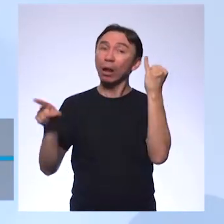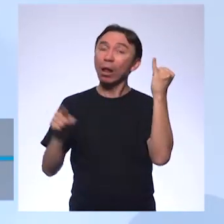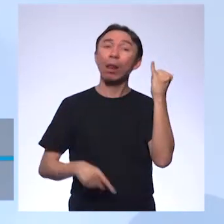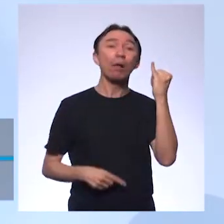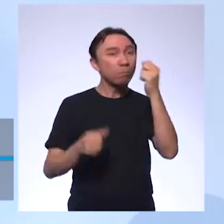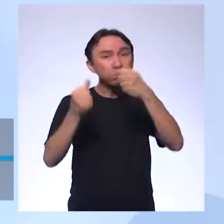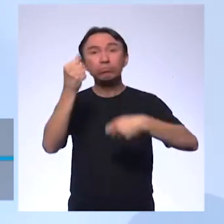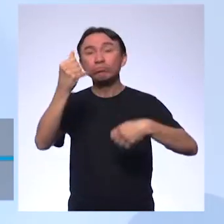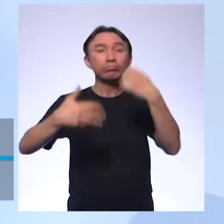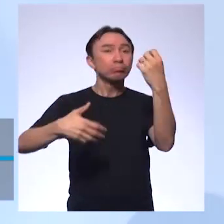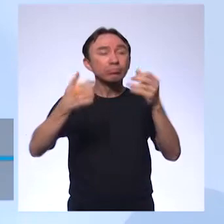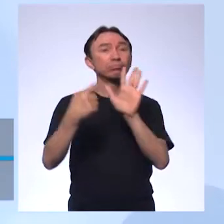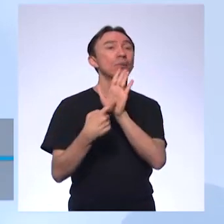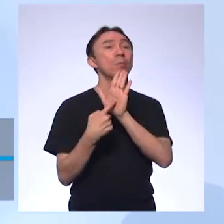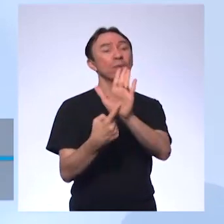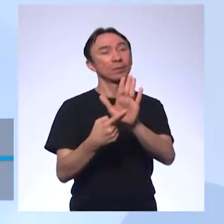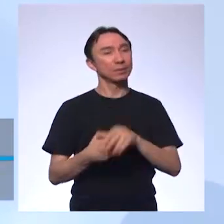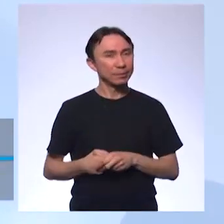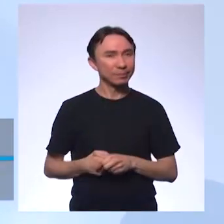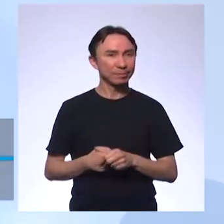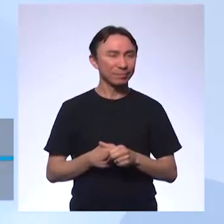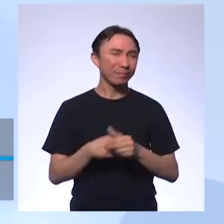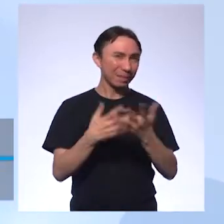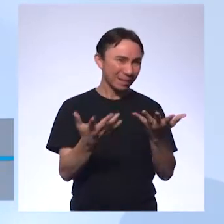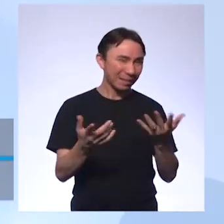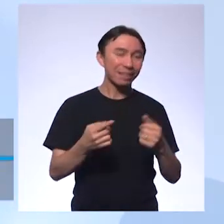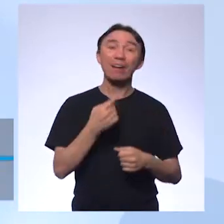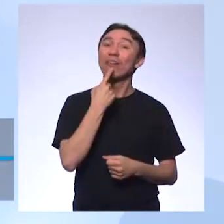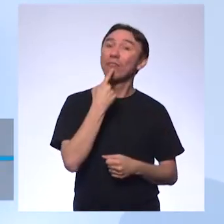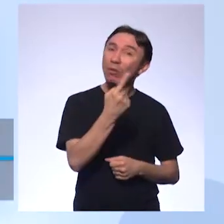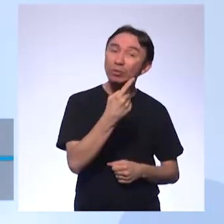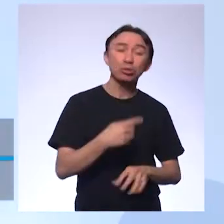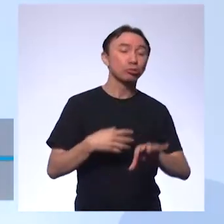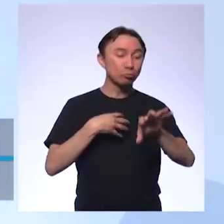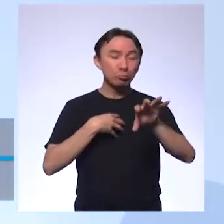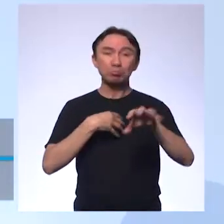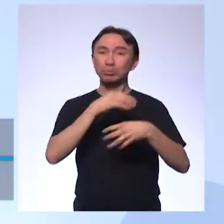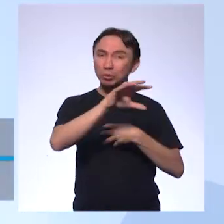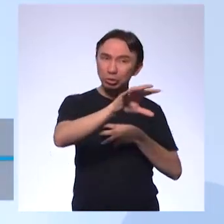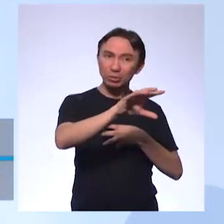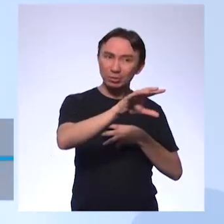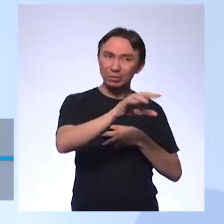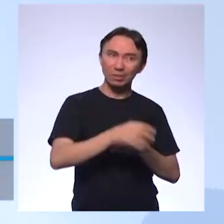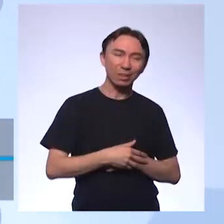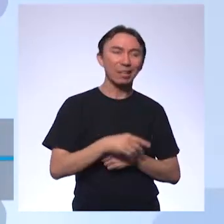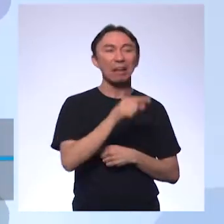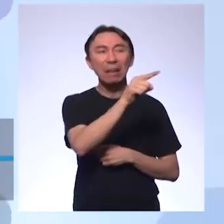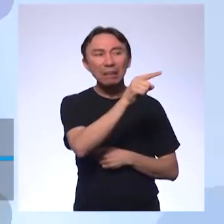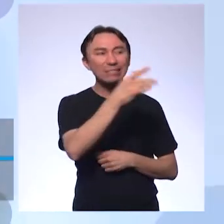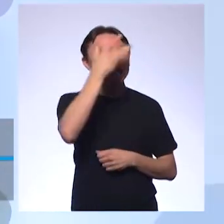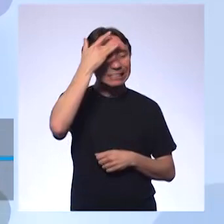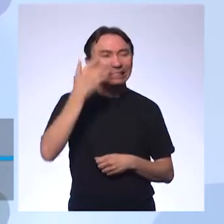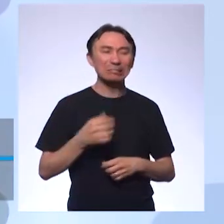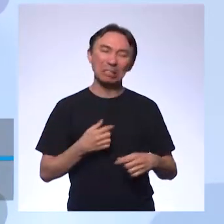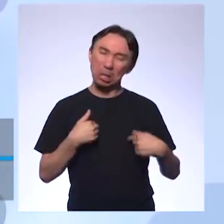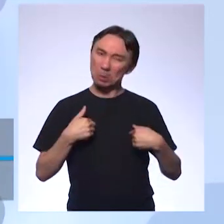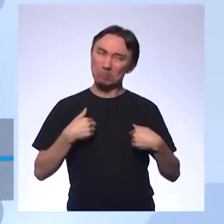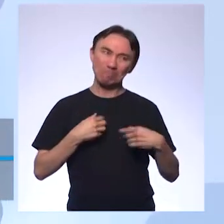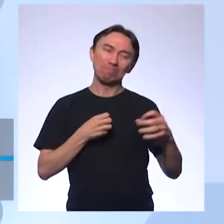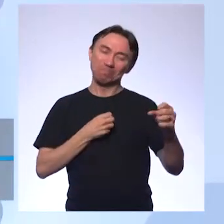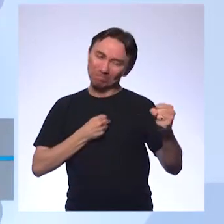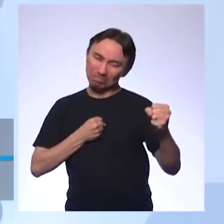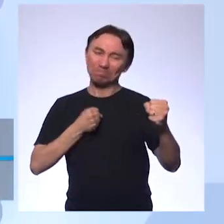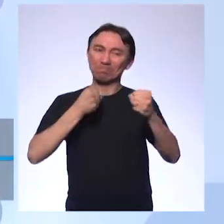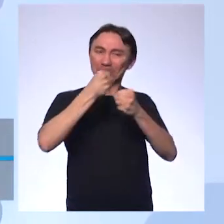da responsabilidade afetiva. Ela falou ali de empatia, da gente se colocar no lugar do outro, né? Ninguém gosta de